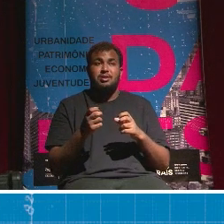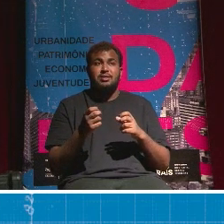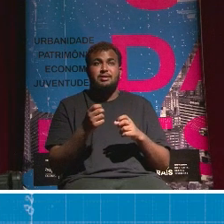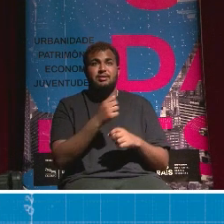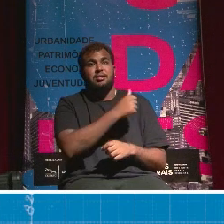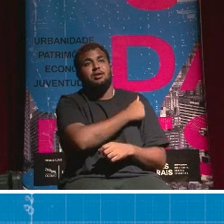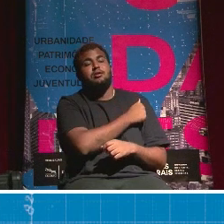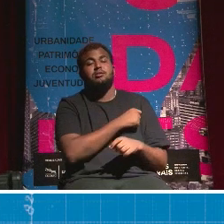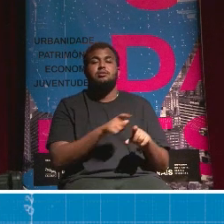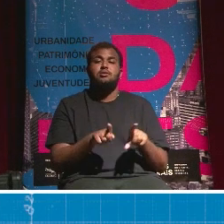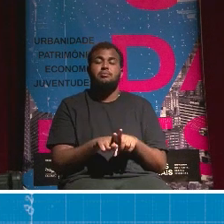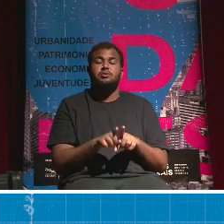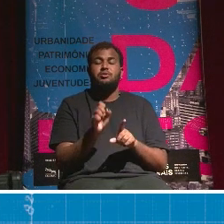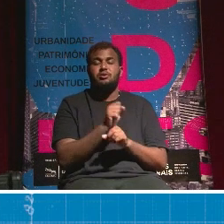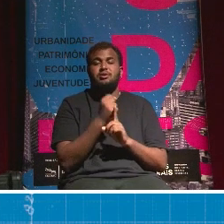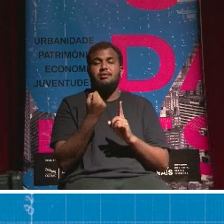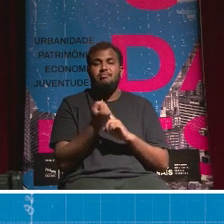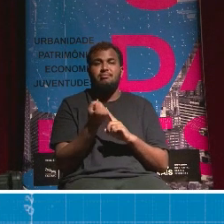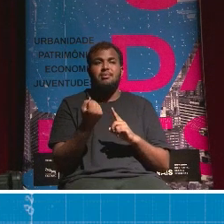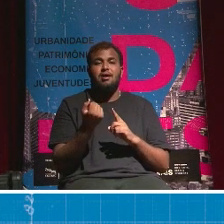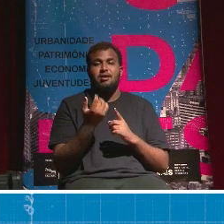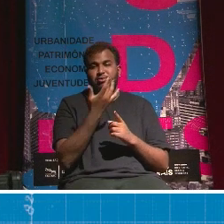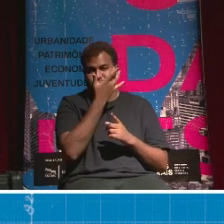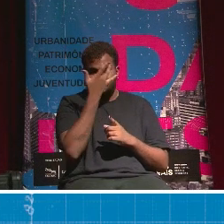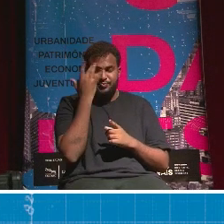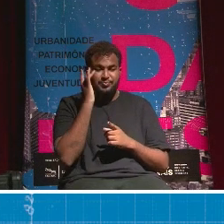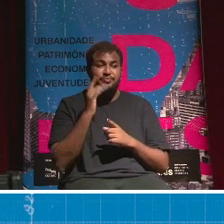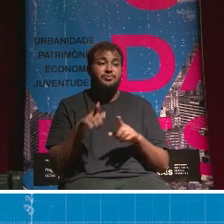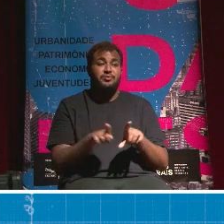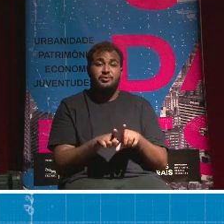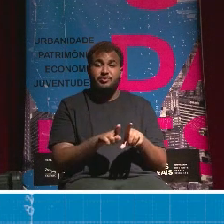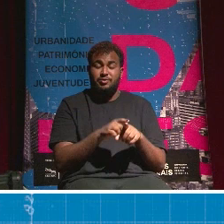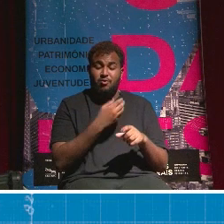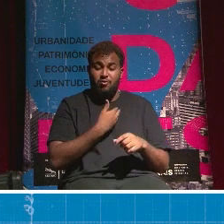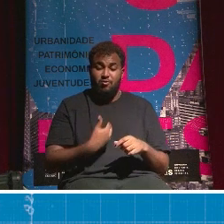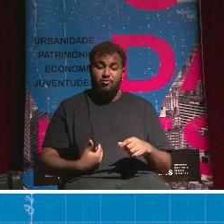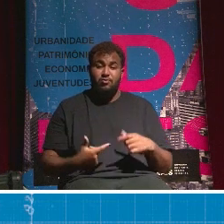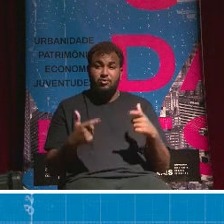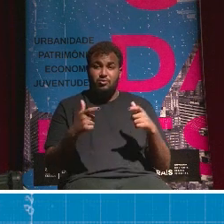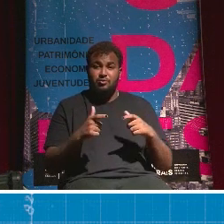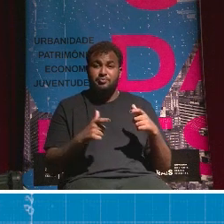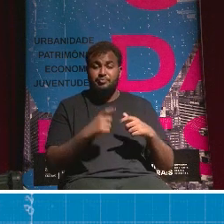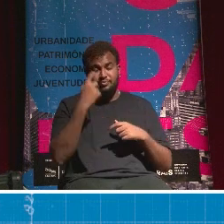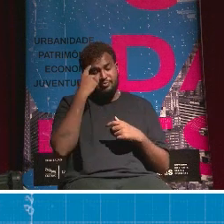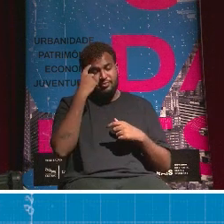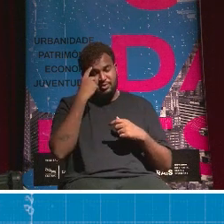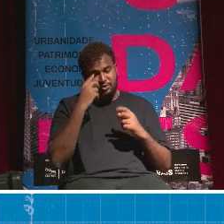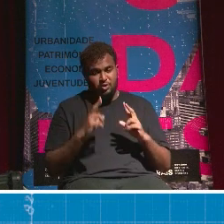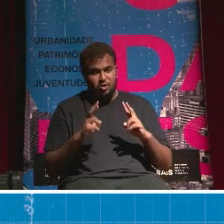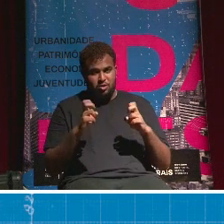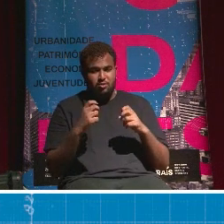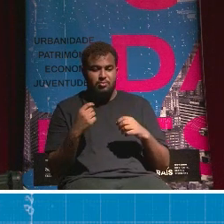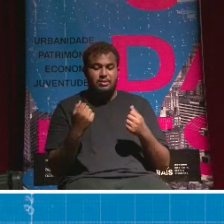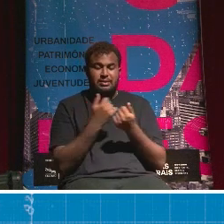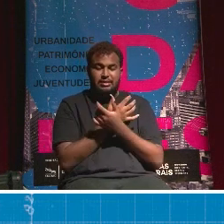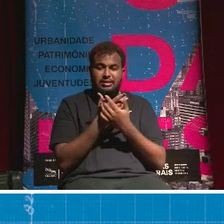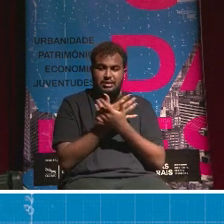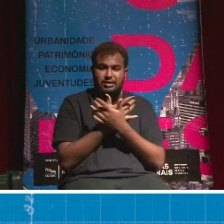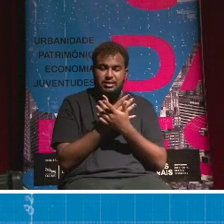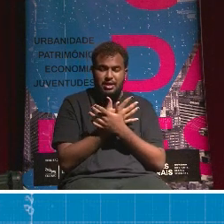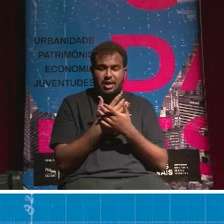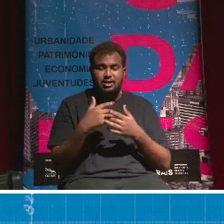civil e pessoas de governos locais, para pensar as cidades, os distritos, os territórios